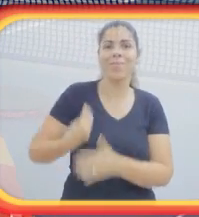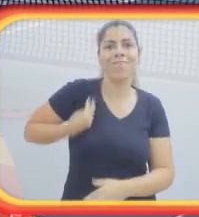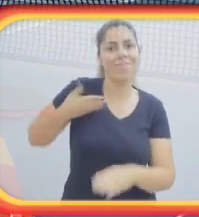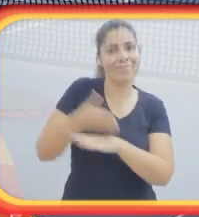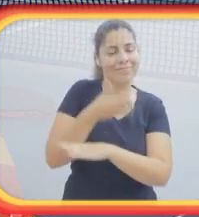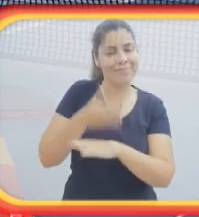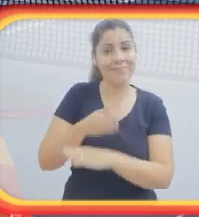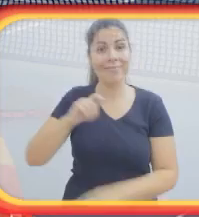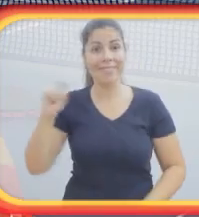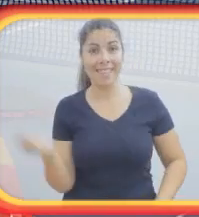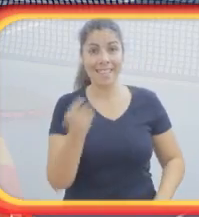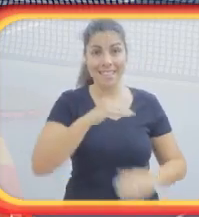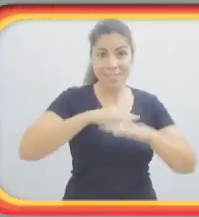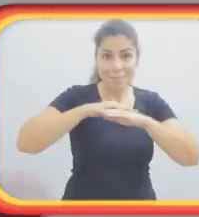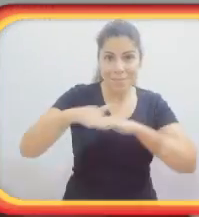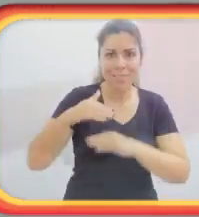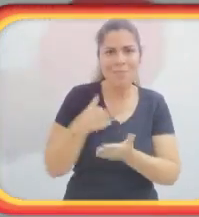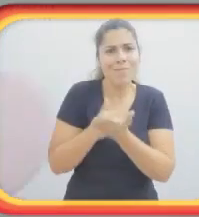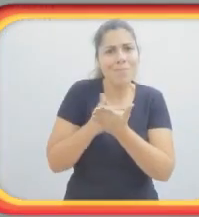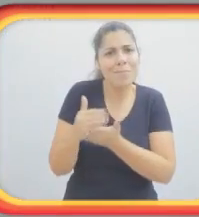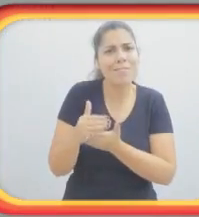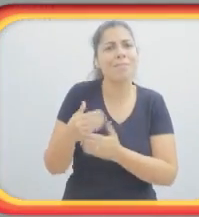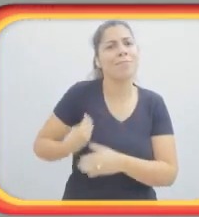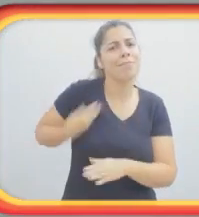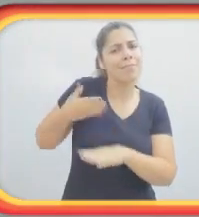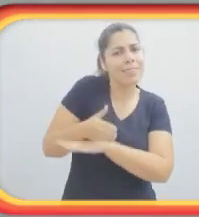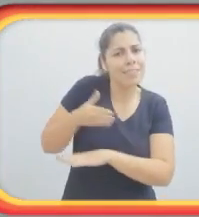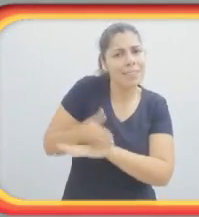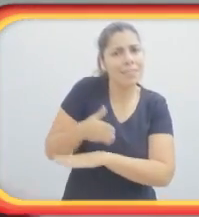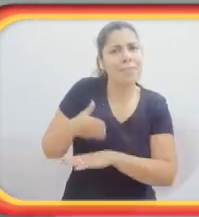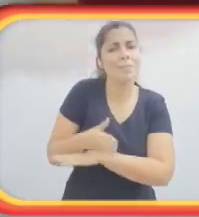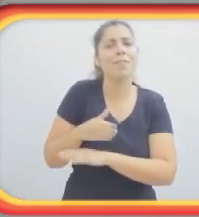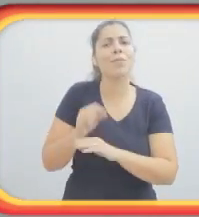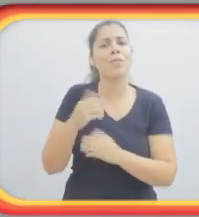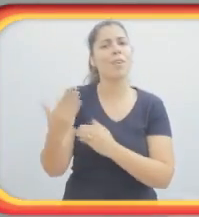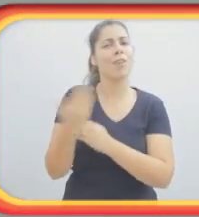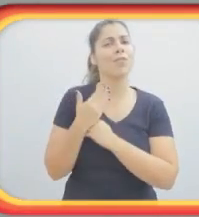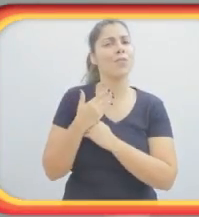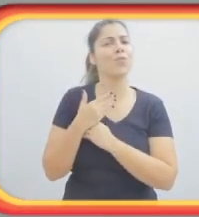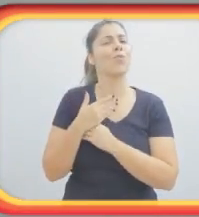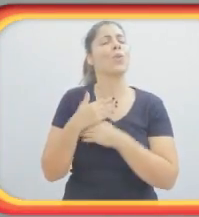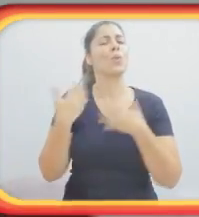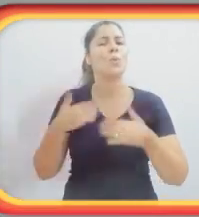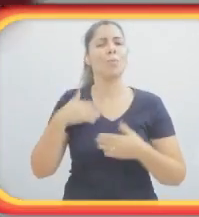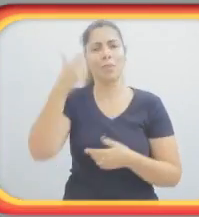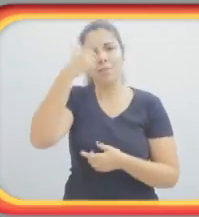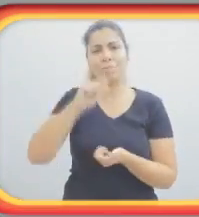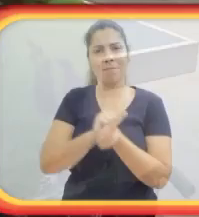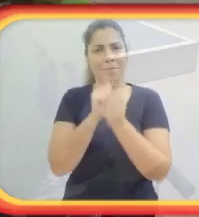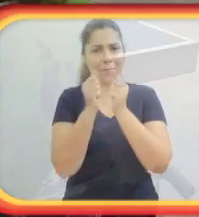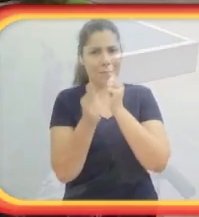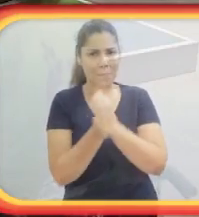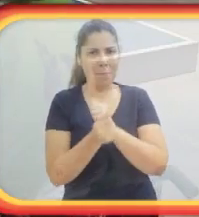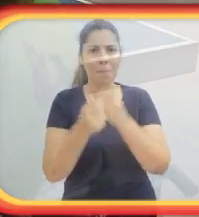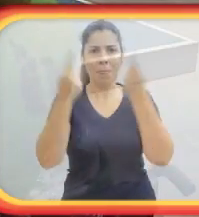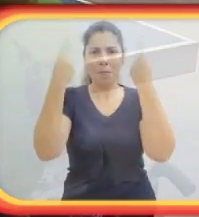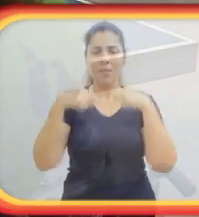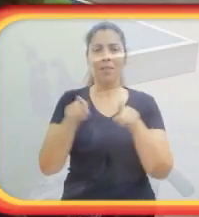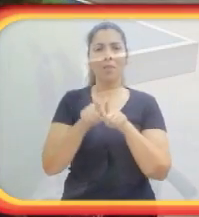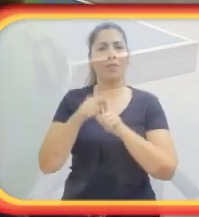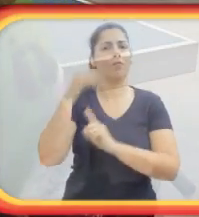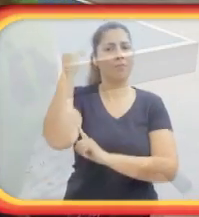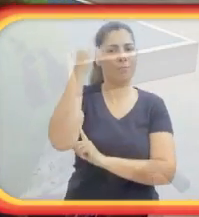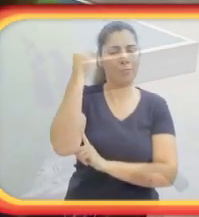de professores e de outros atletas, eu comecei a praticar. O tênis de mesa, quando eu comecei a praticar, ele me ajudou muito na minha